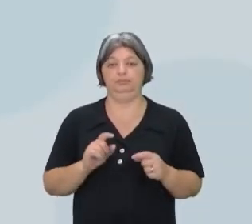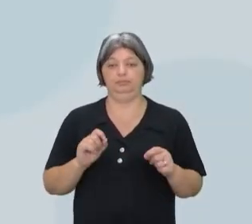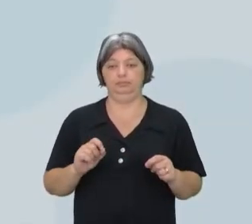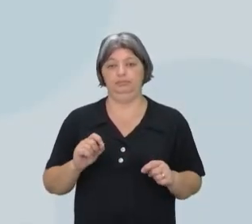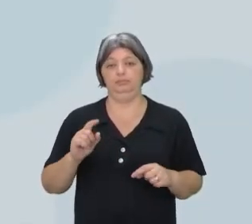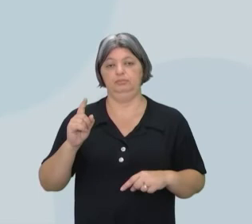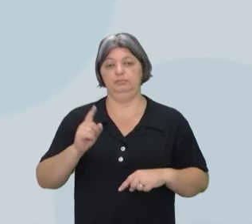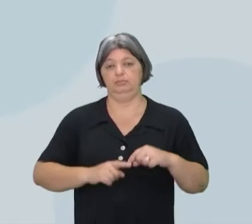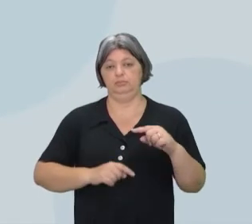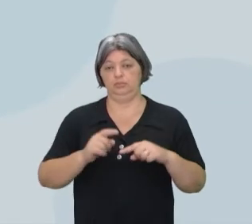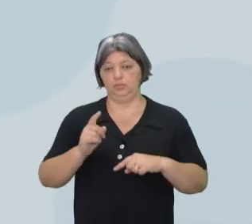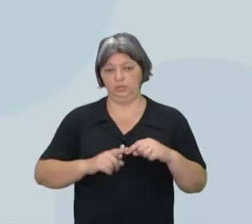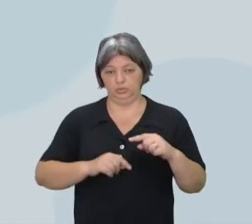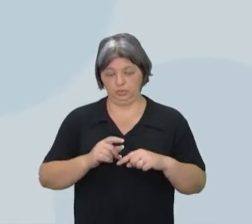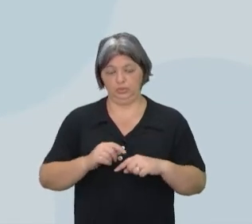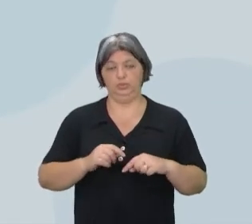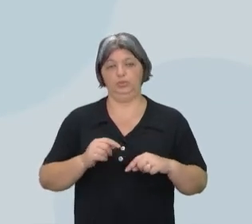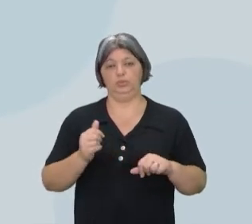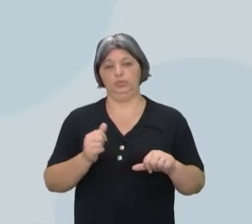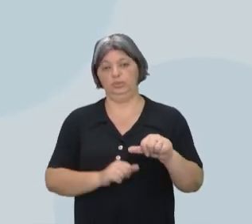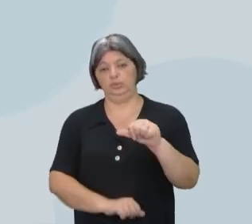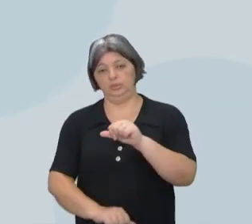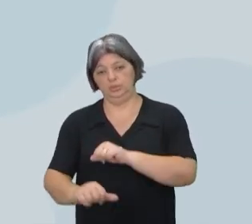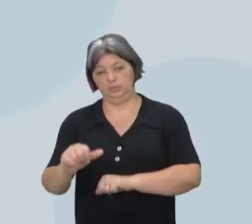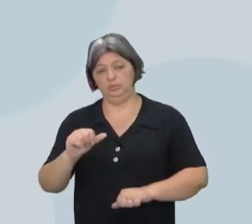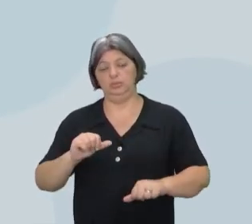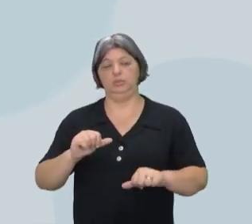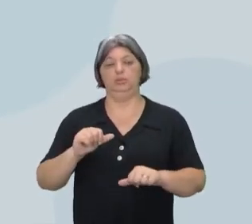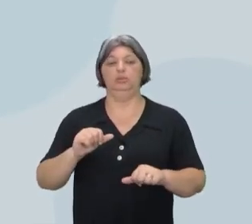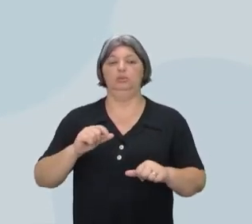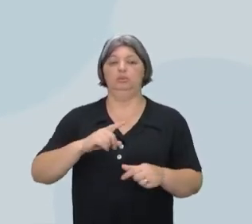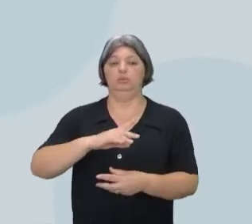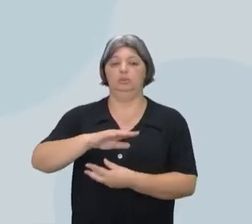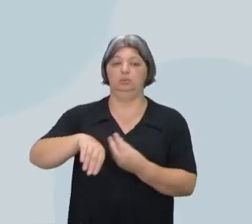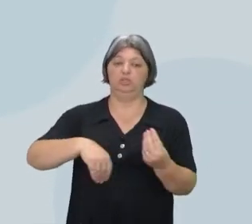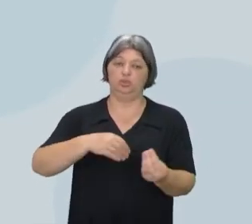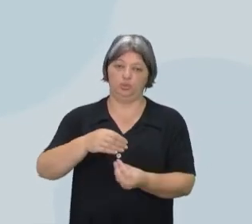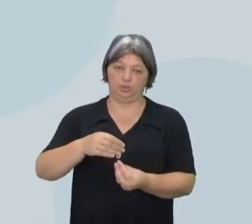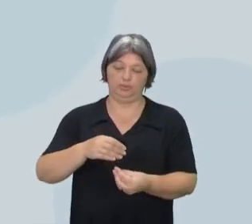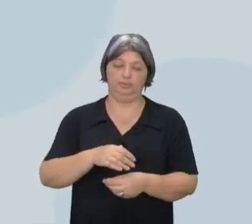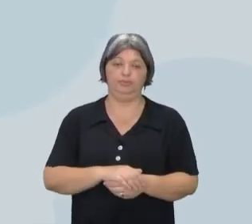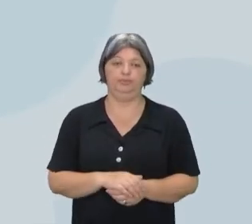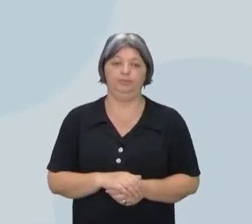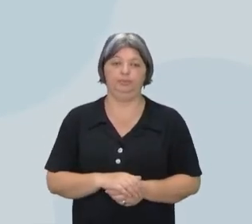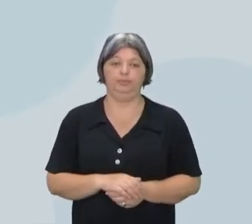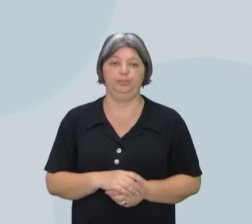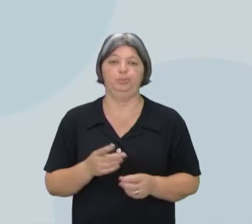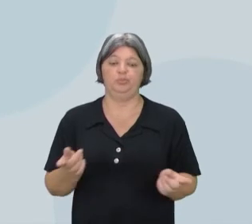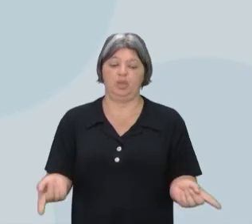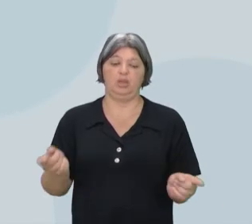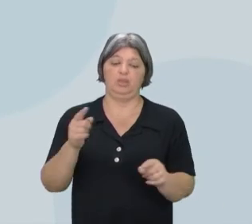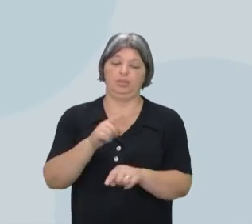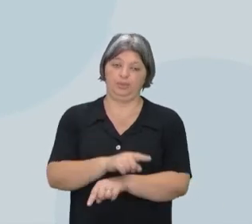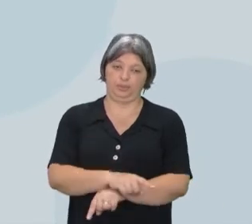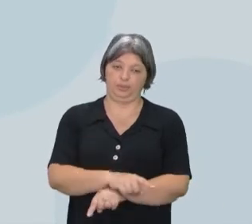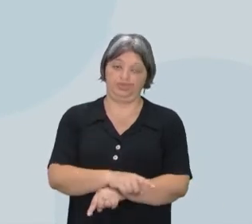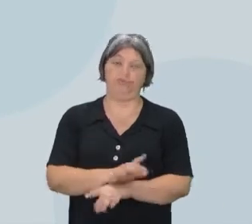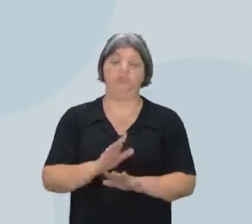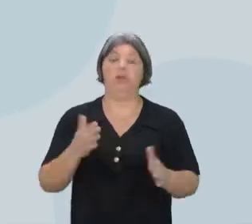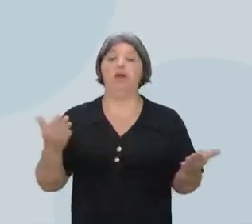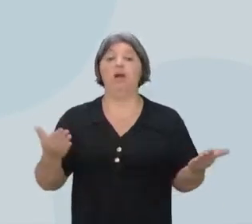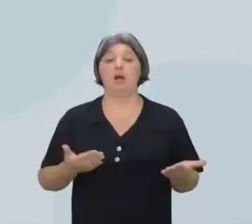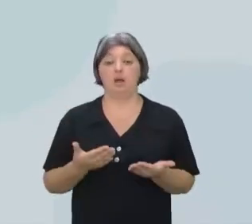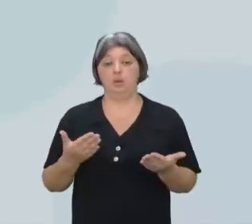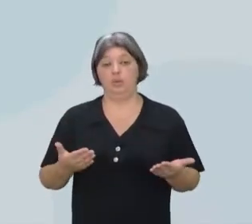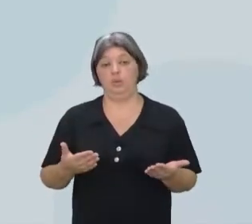vira produto e o nosso produto, ele vira reagente. Agora, a Pro traz uma novidade para